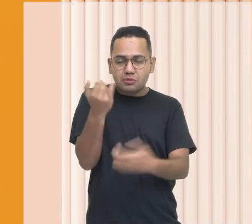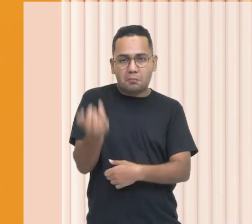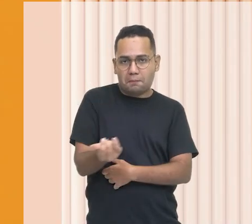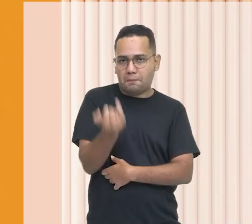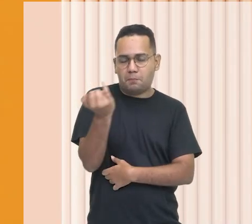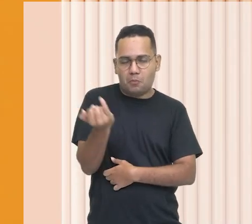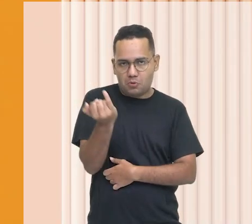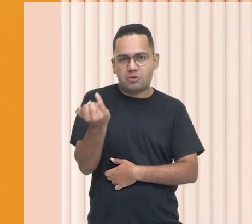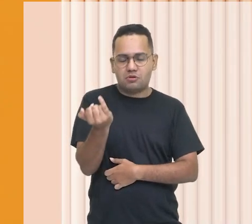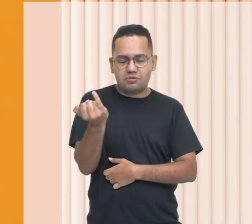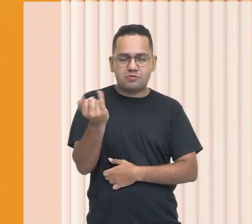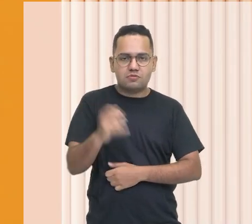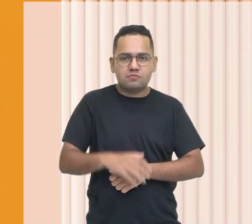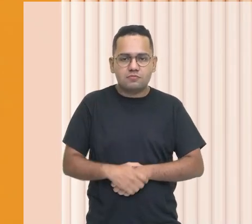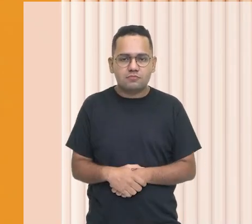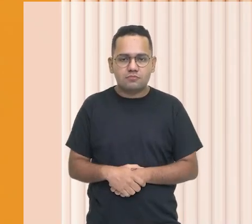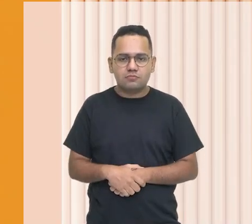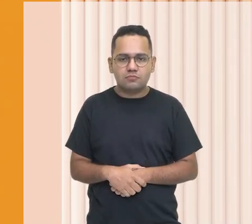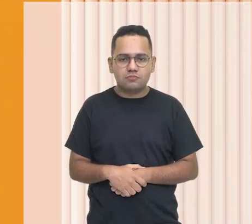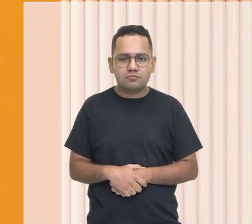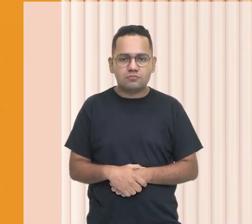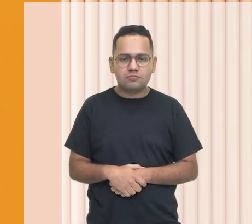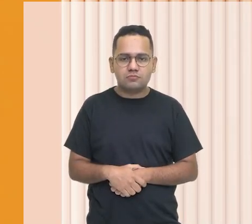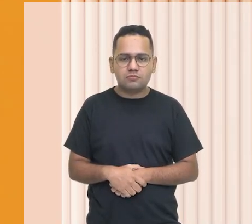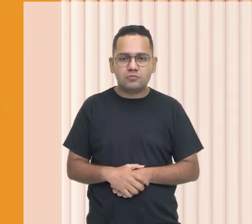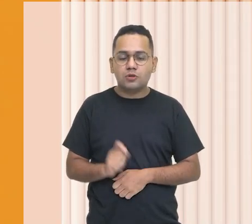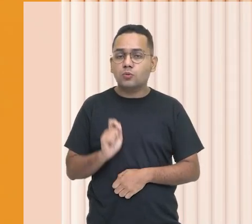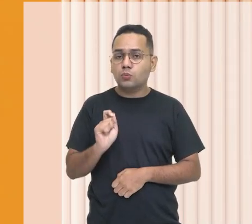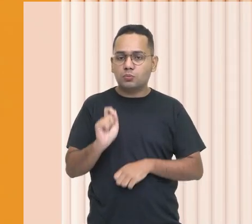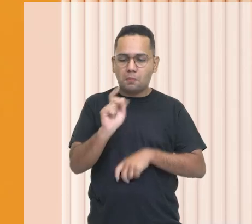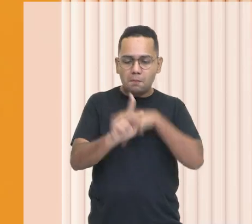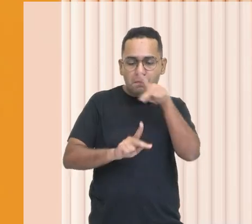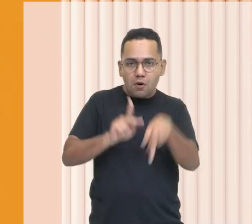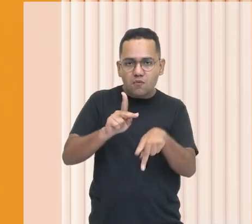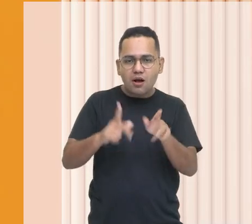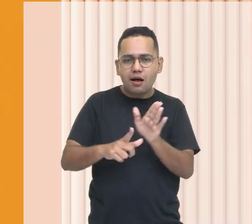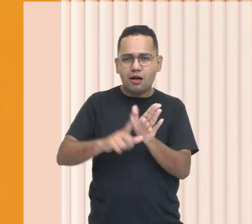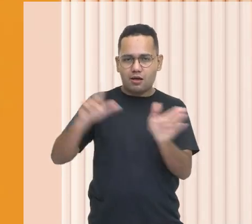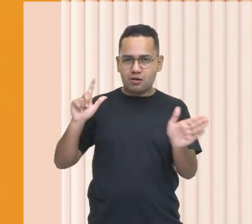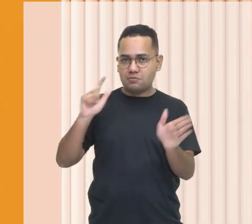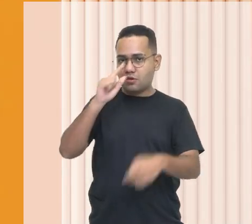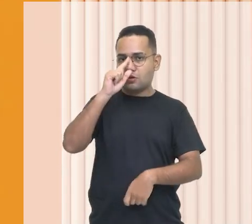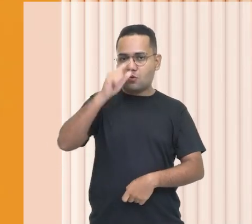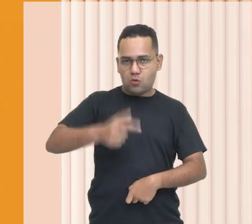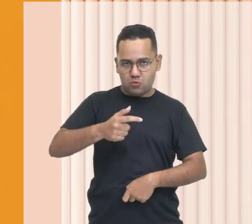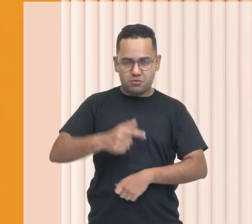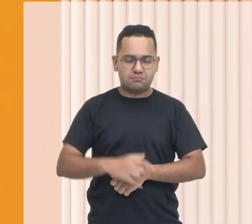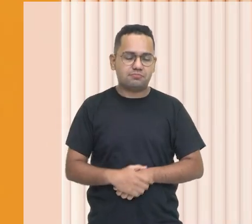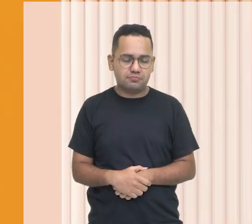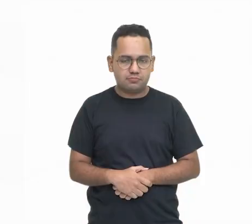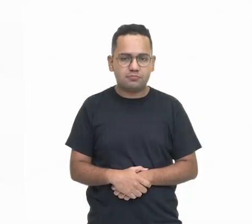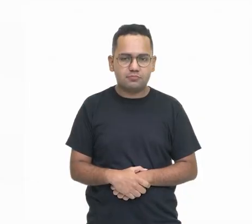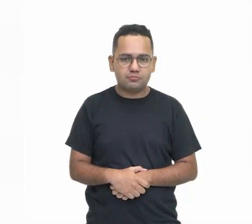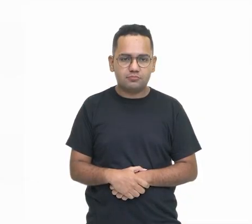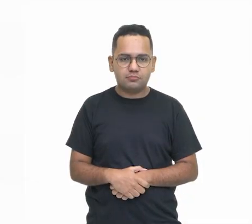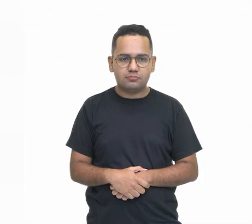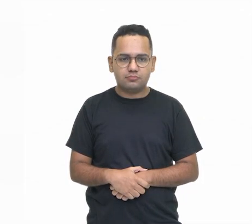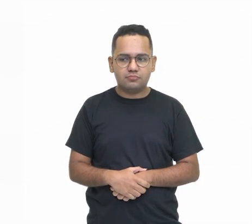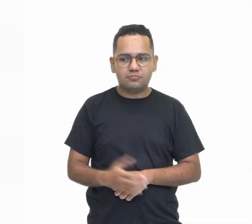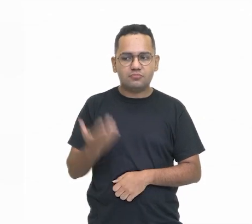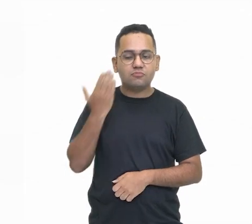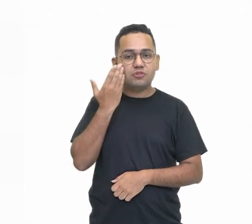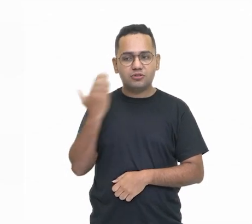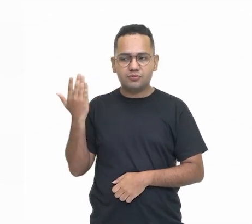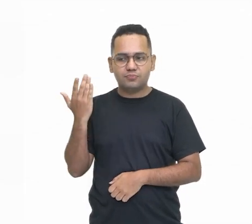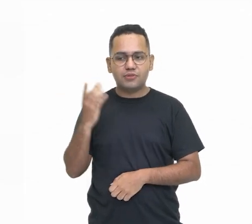história. Vamos falar sobre os povos pré-colombianos. Os povos pré-colombianos,